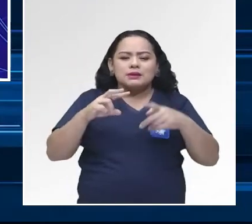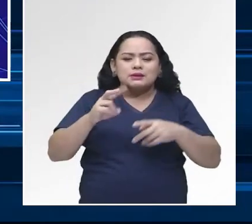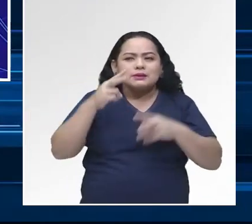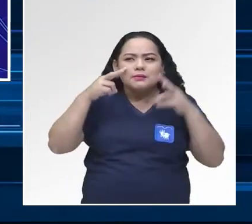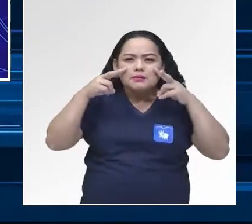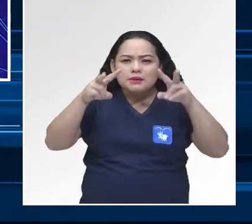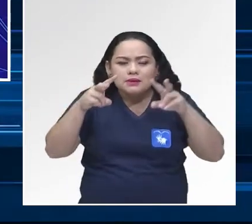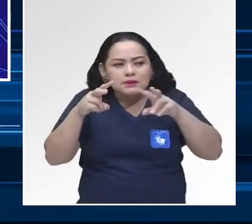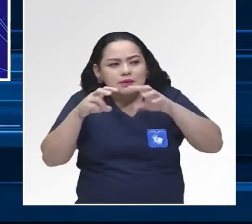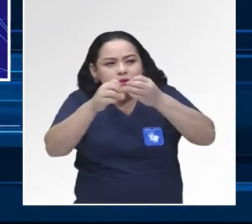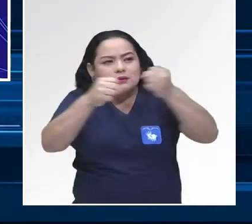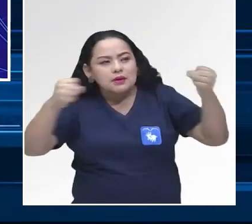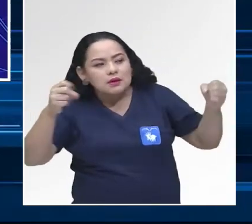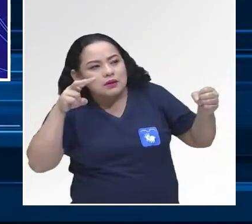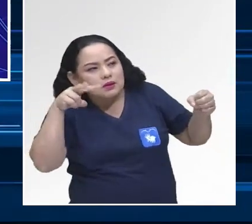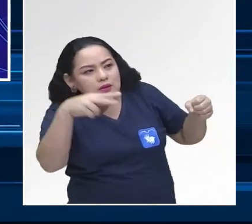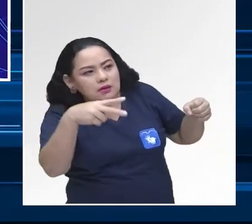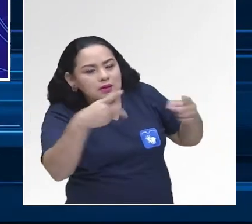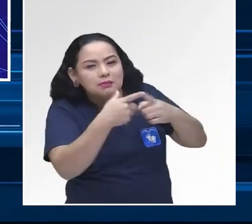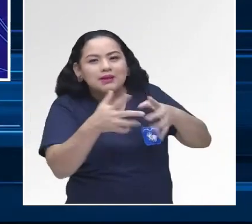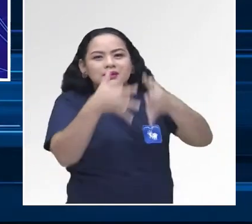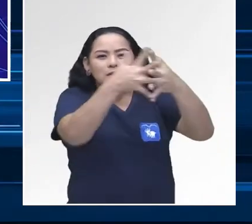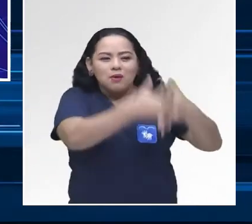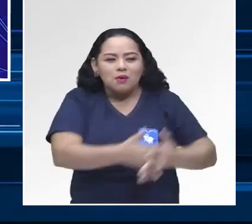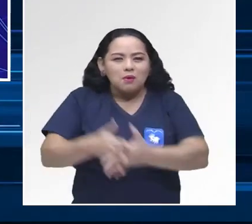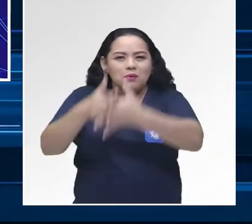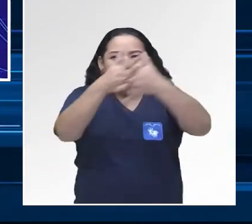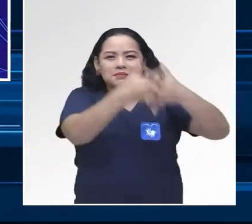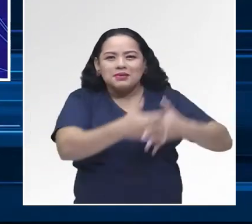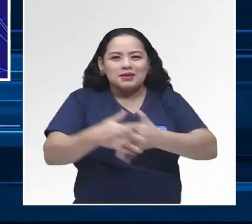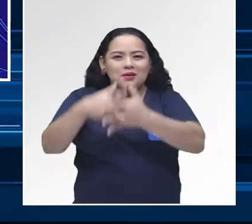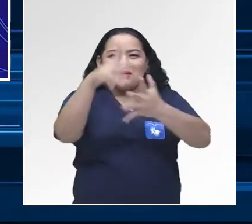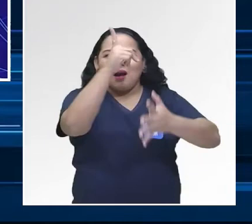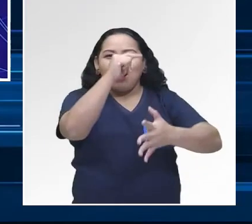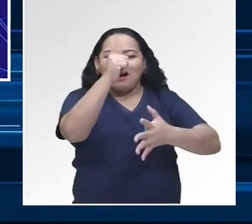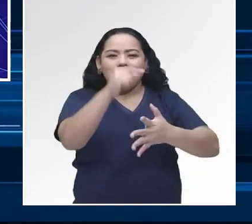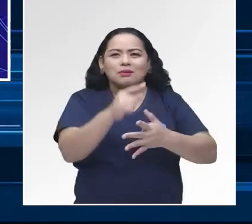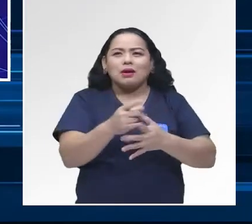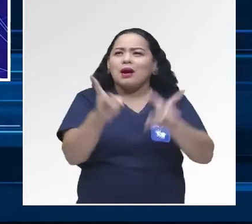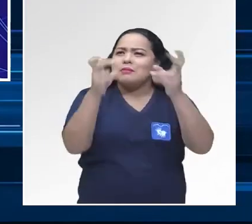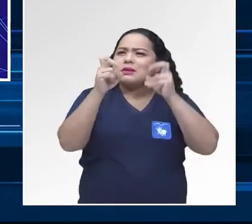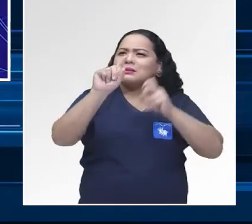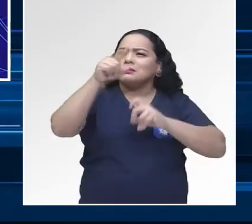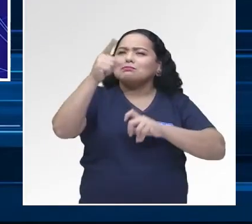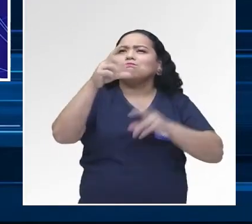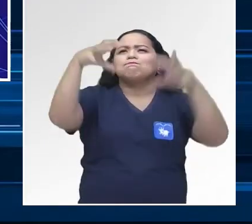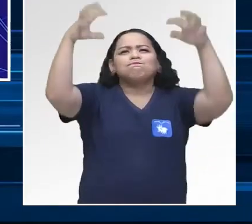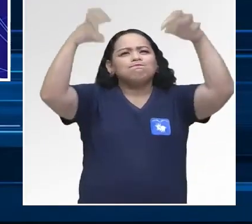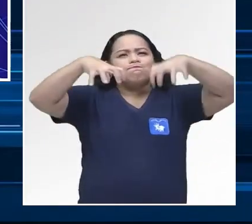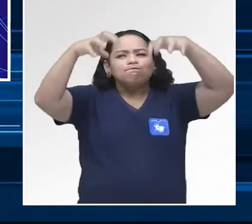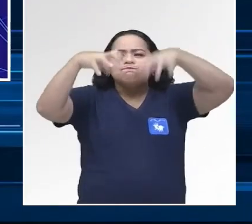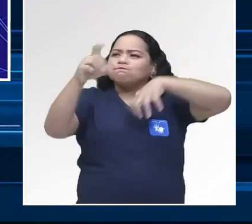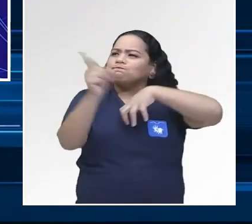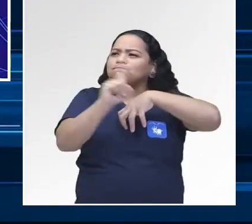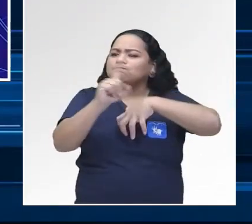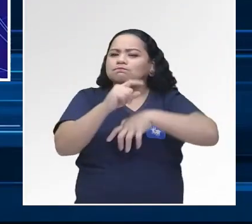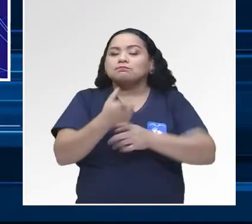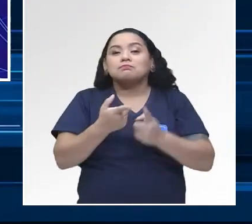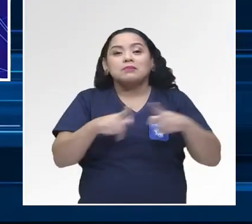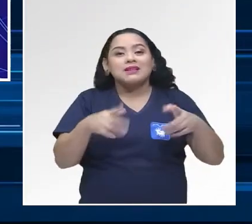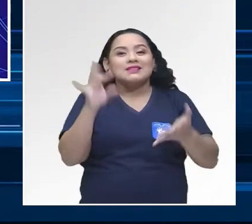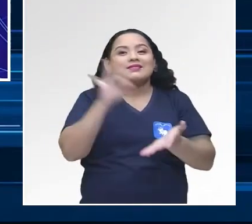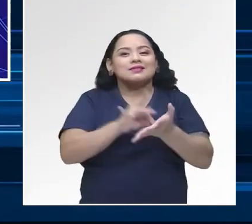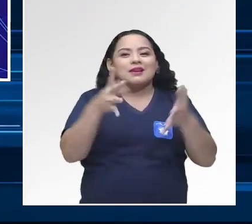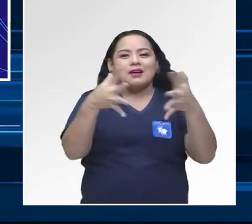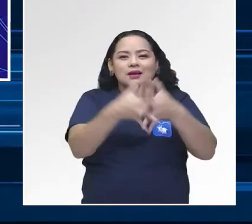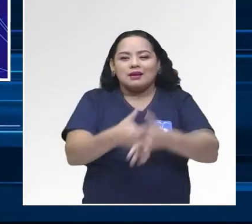vê que um caminhão passou derramando água. Então você percebe que não foi a chuva, né? Foi o caminhão. Então,